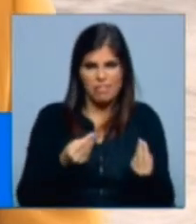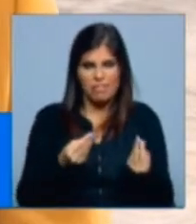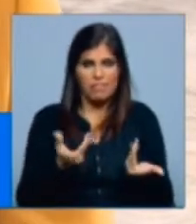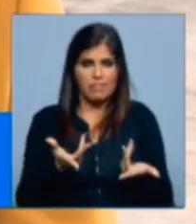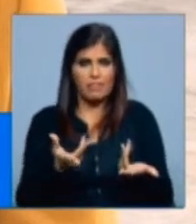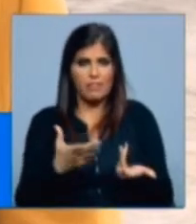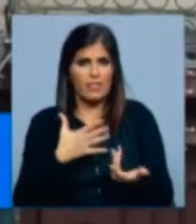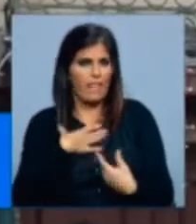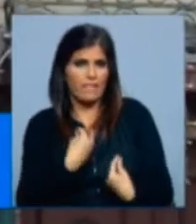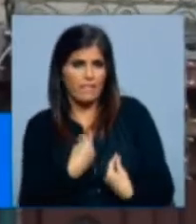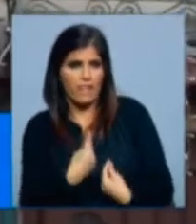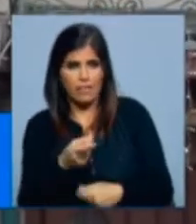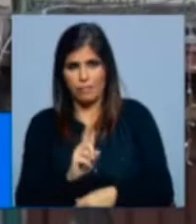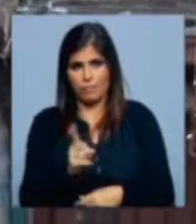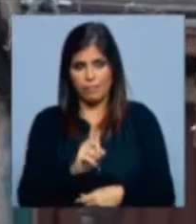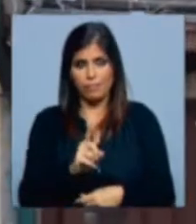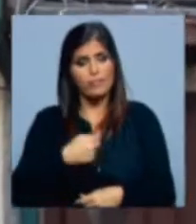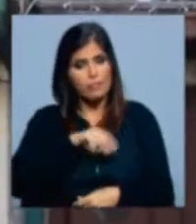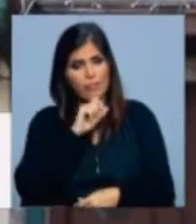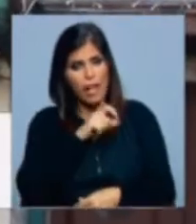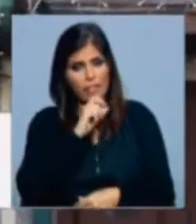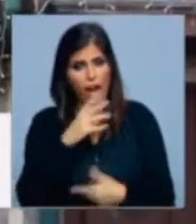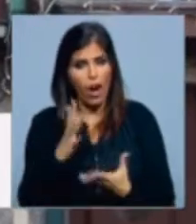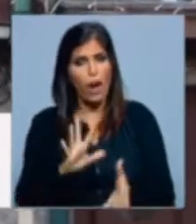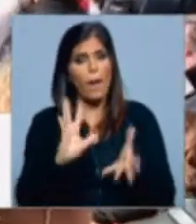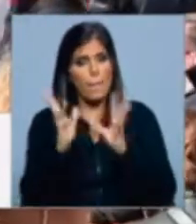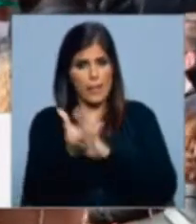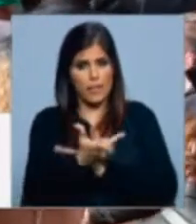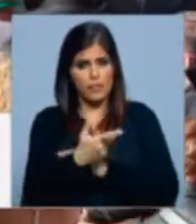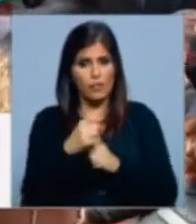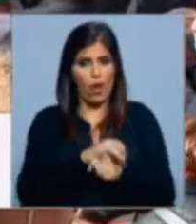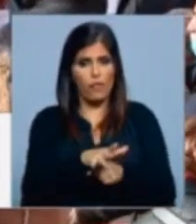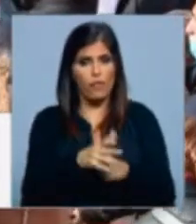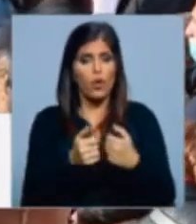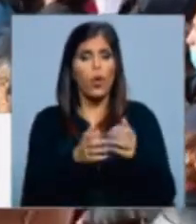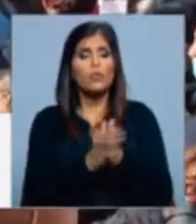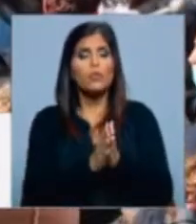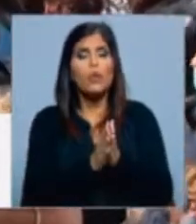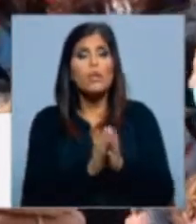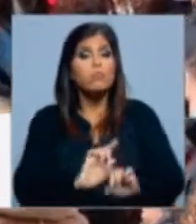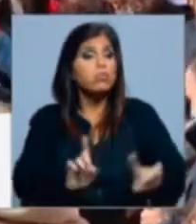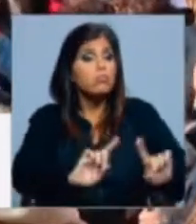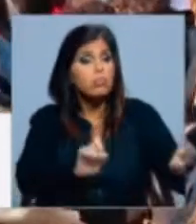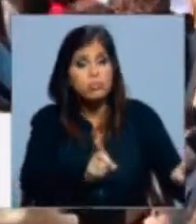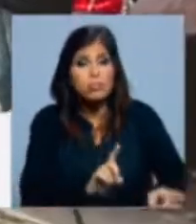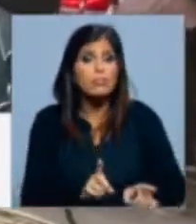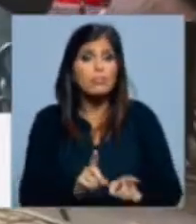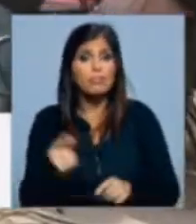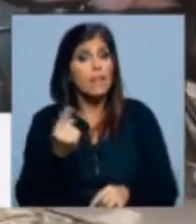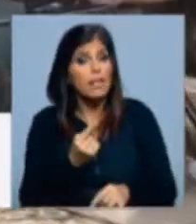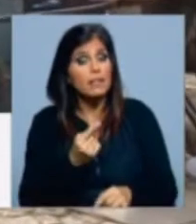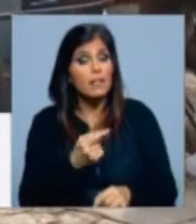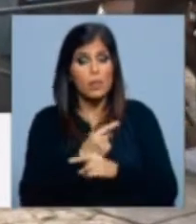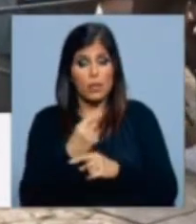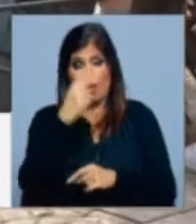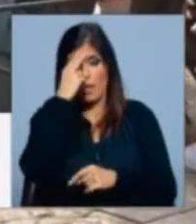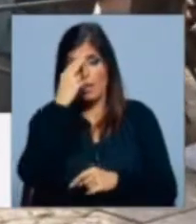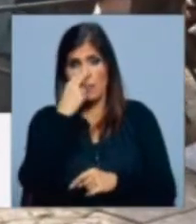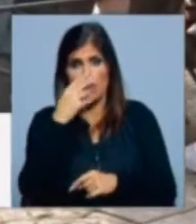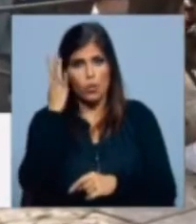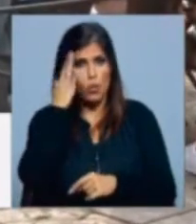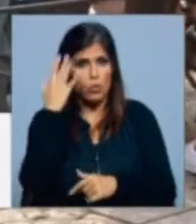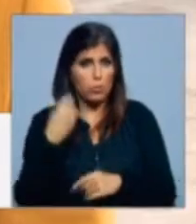não nos agradou, que nós consigamos neste ambiente de pandemia, com todas as restrições que temos de cumprir, até porque Guimarães tem números muito